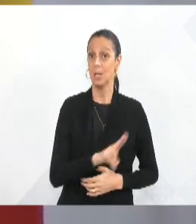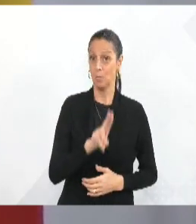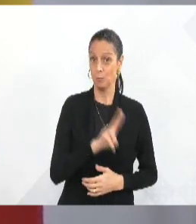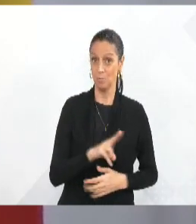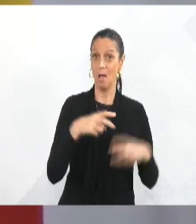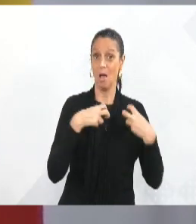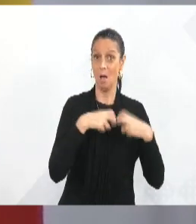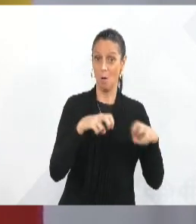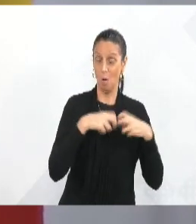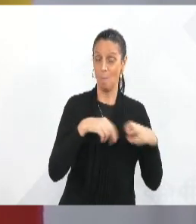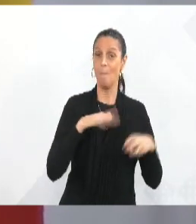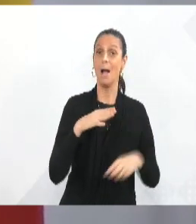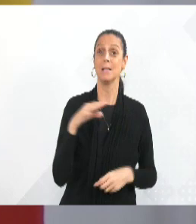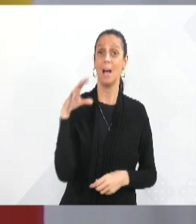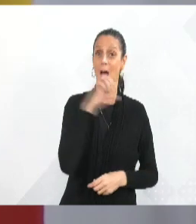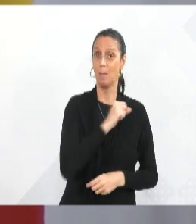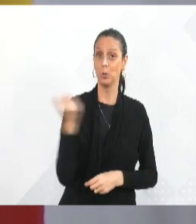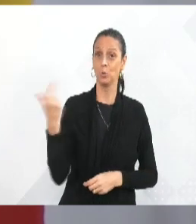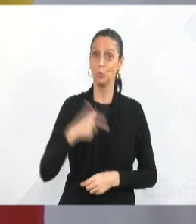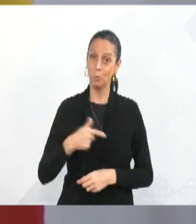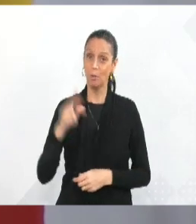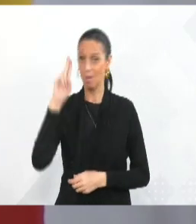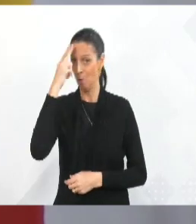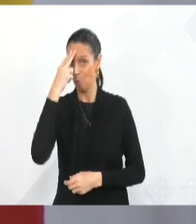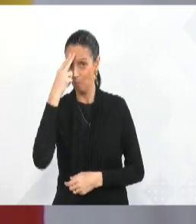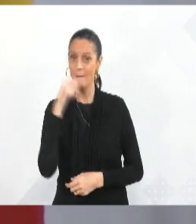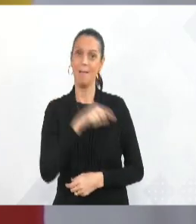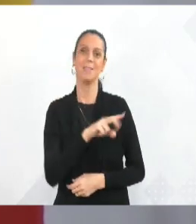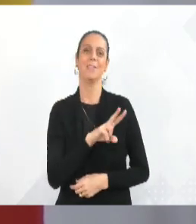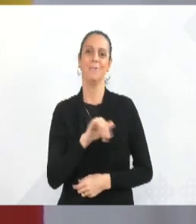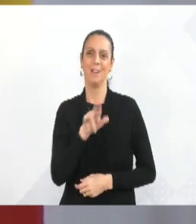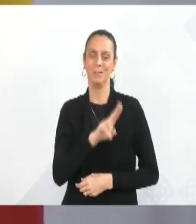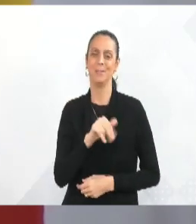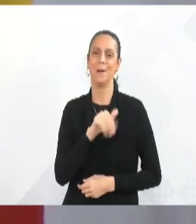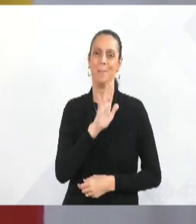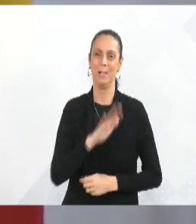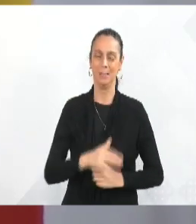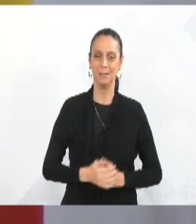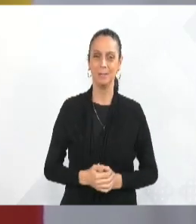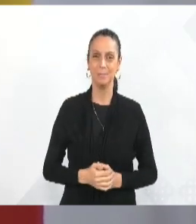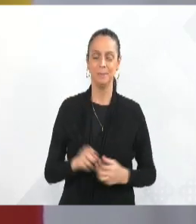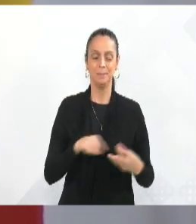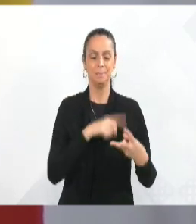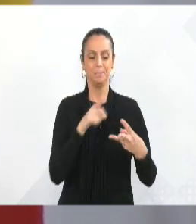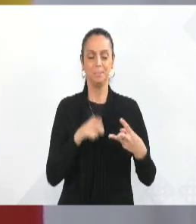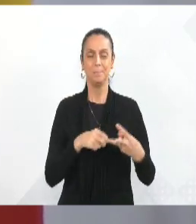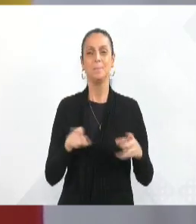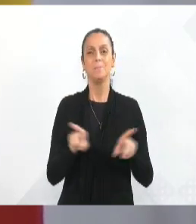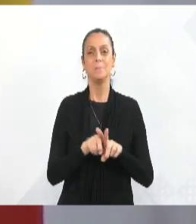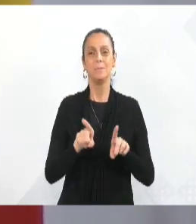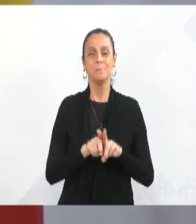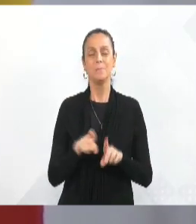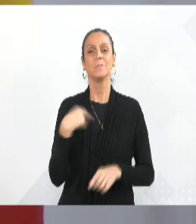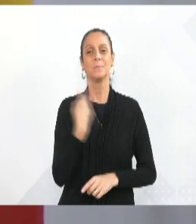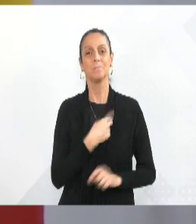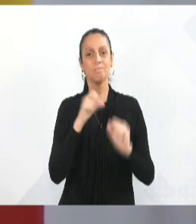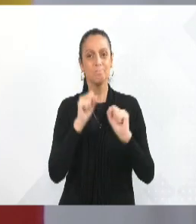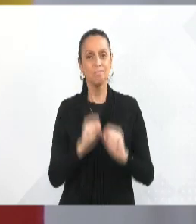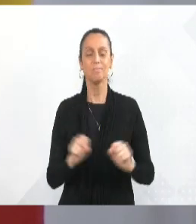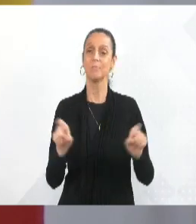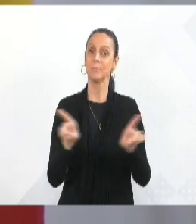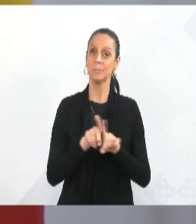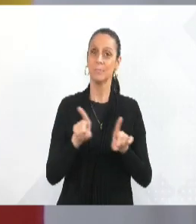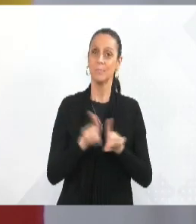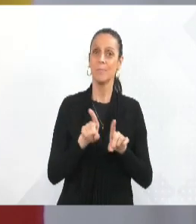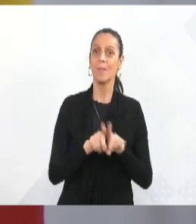com o seu carro, tenho certeza que ele assim o faria. Outro serviço que eu considero relevante é que pudéssemos colocar serviços e